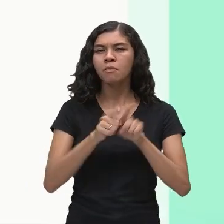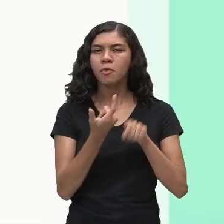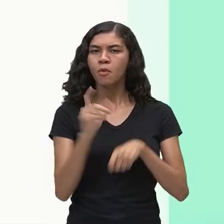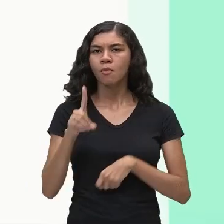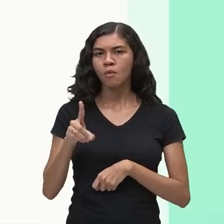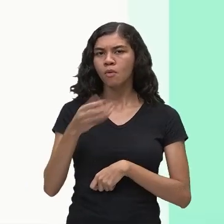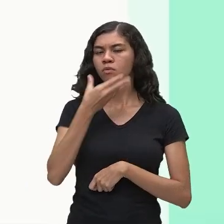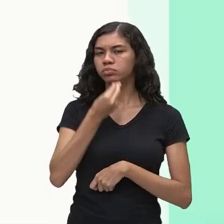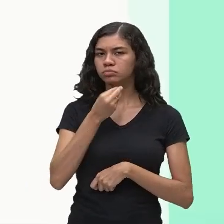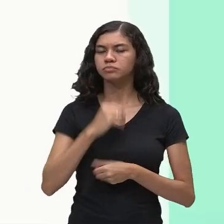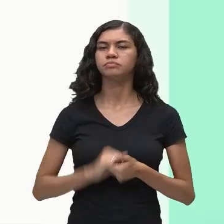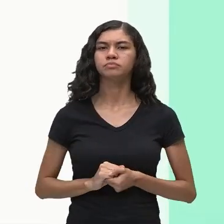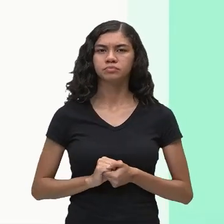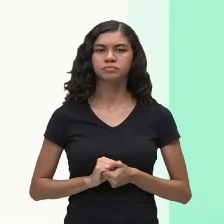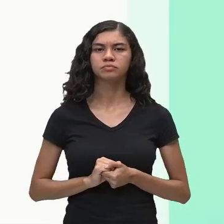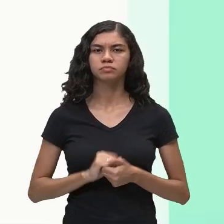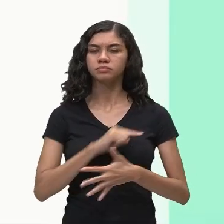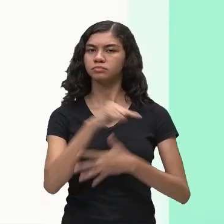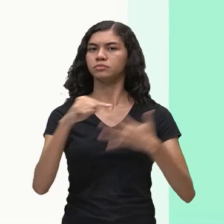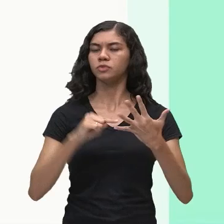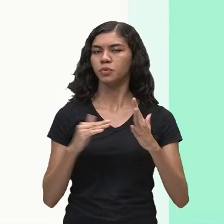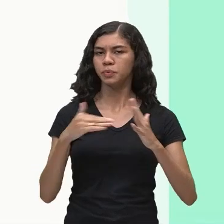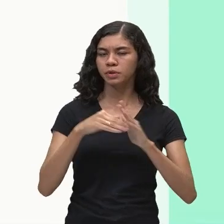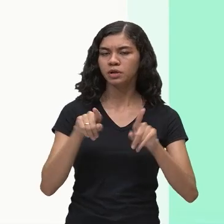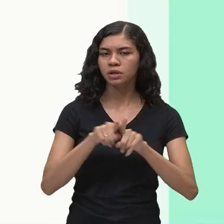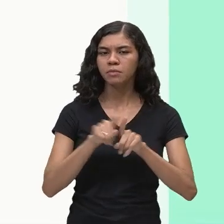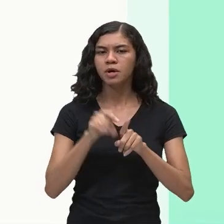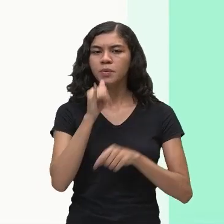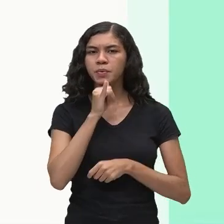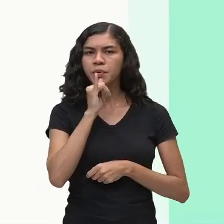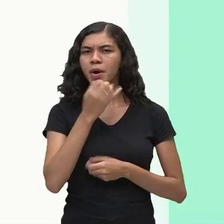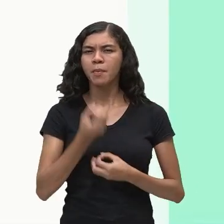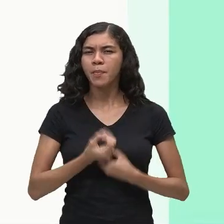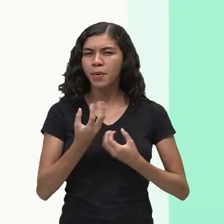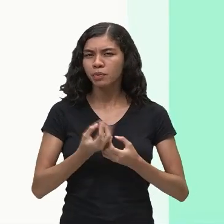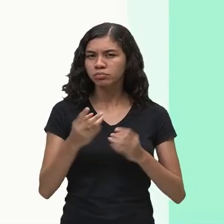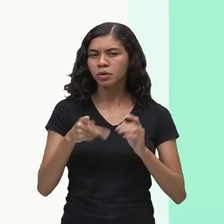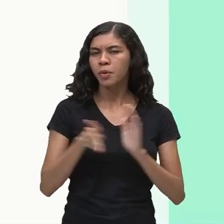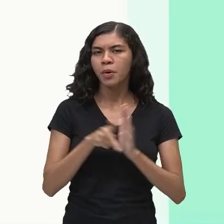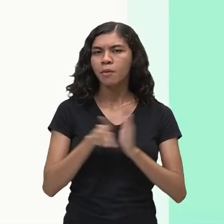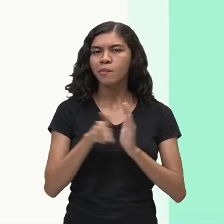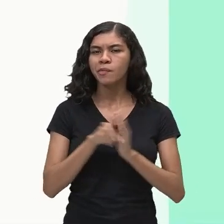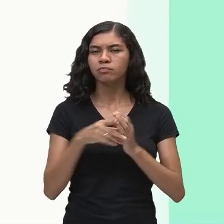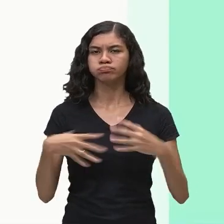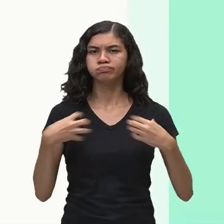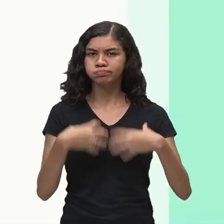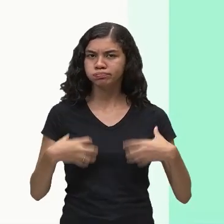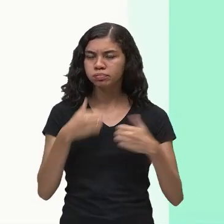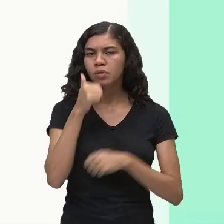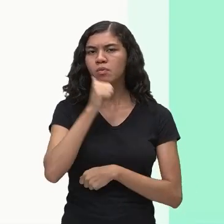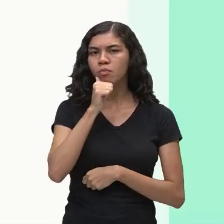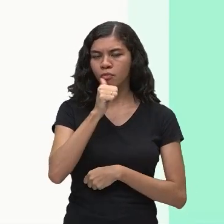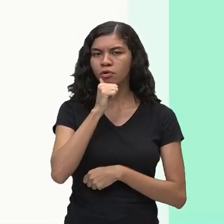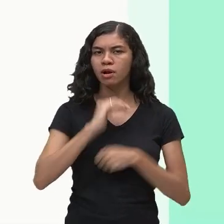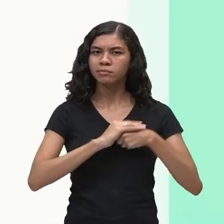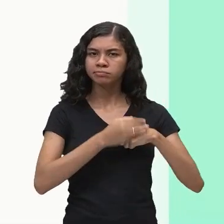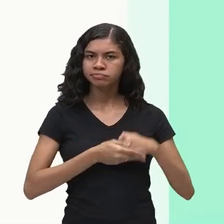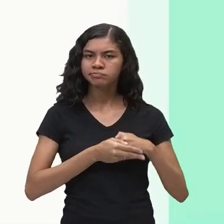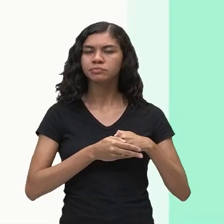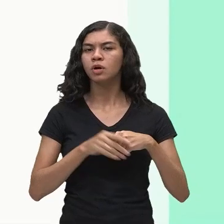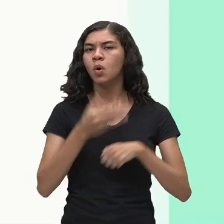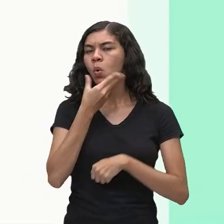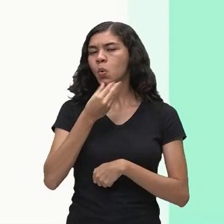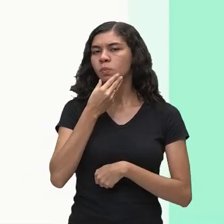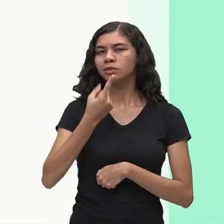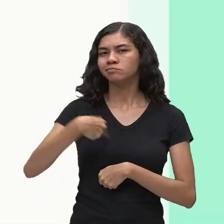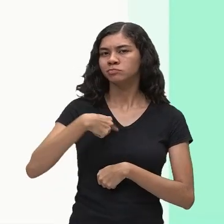a prolactina, que atua na produção do leite nas glândulas mamárias. No homem, a gente não tem o